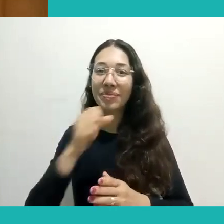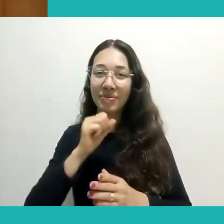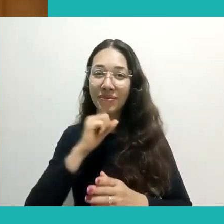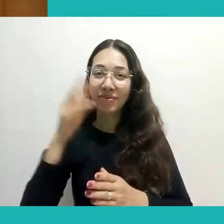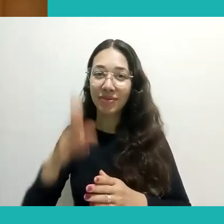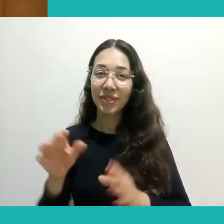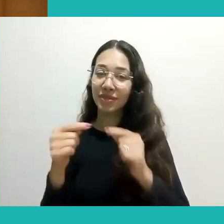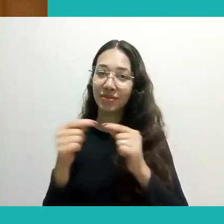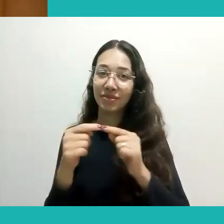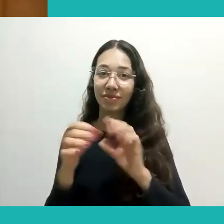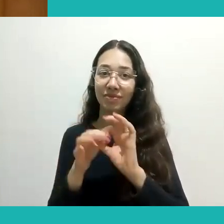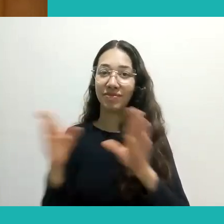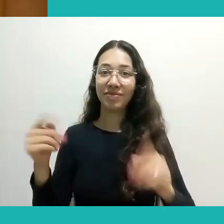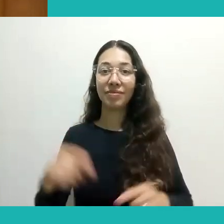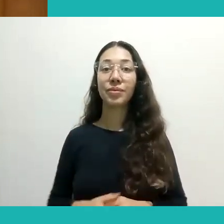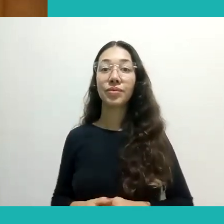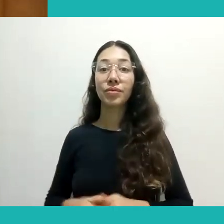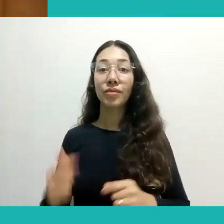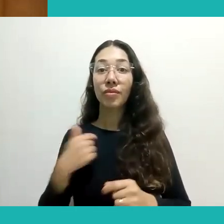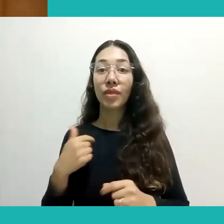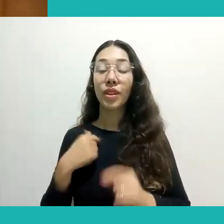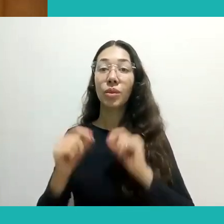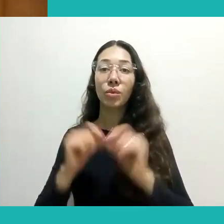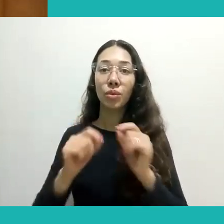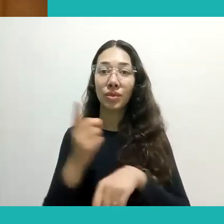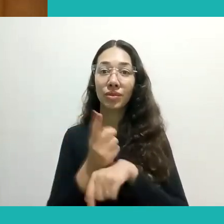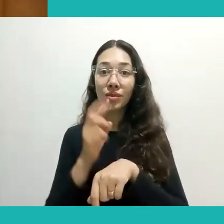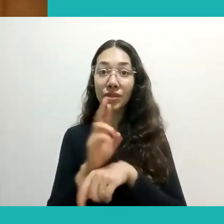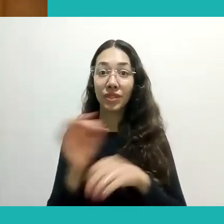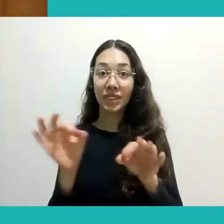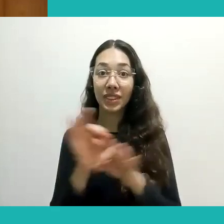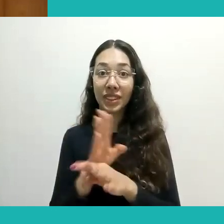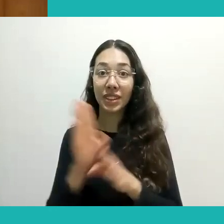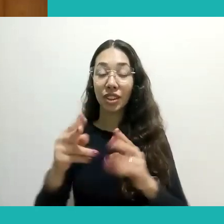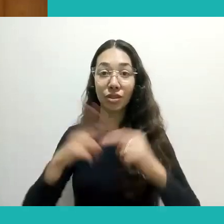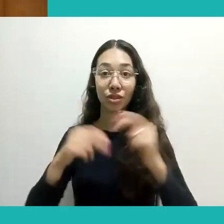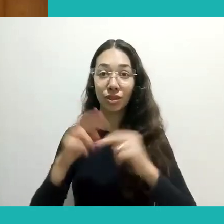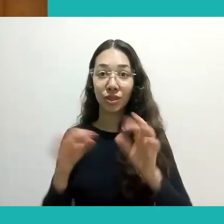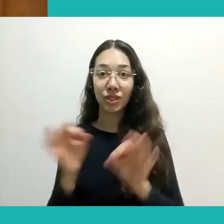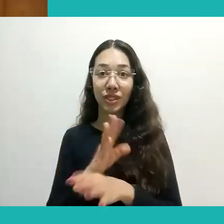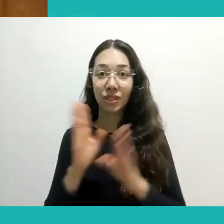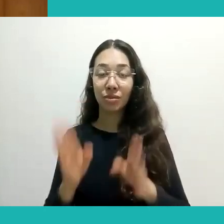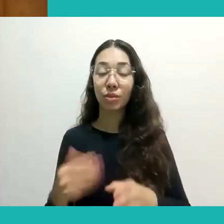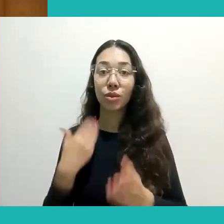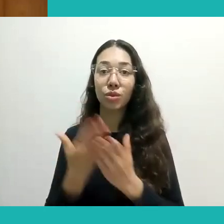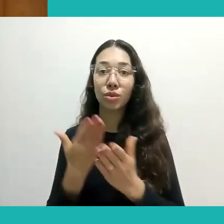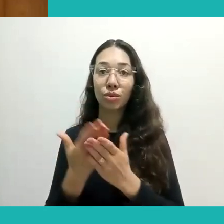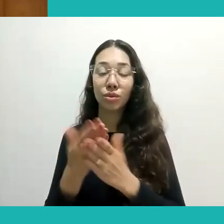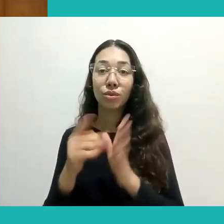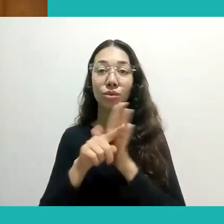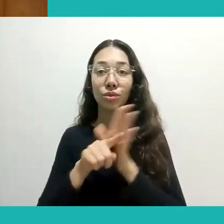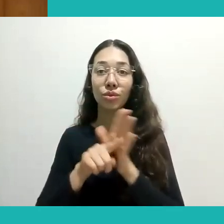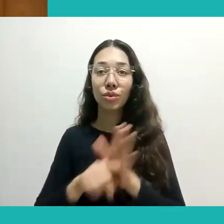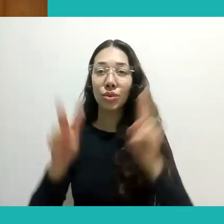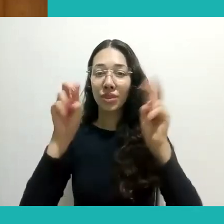Bom, eu concluí meu doutorado, né, agora em junho, e eu estudei a reserva